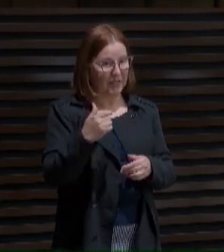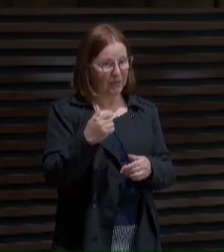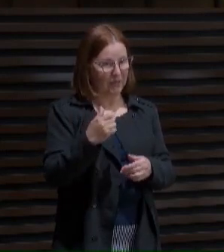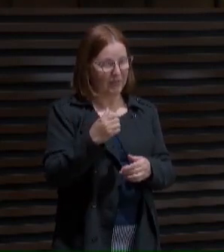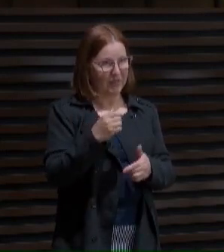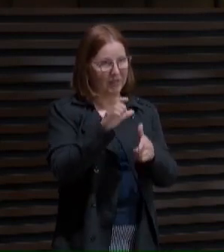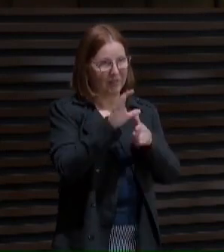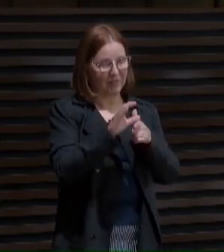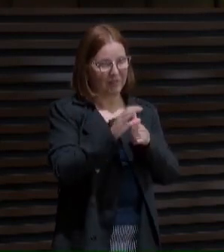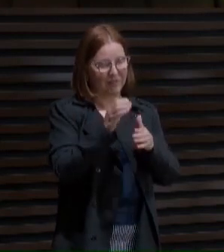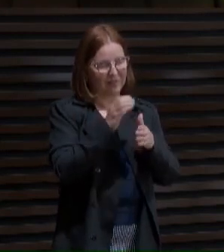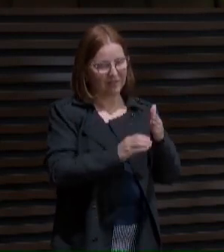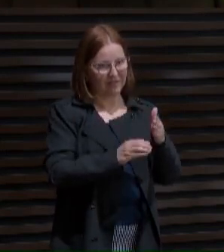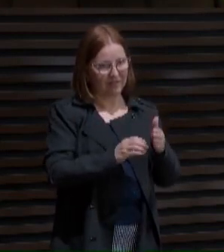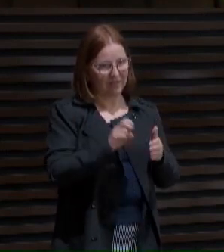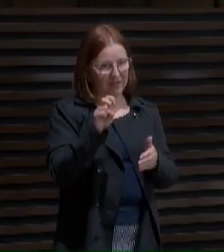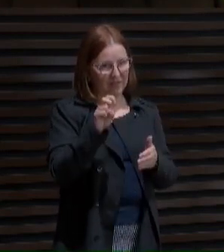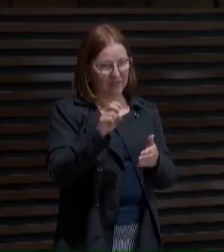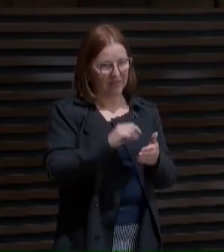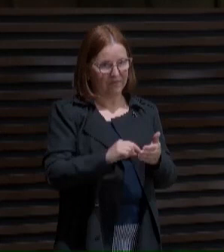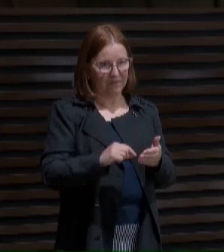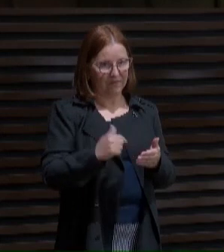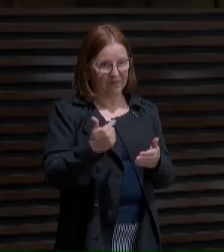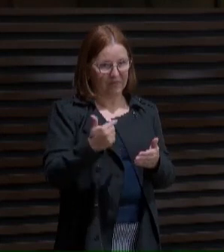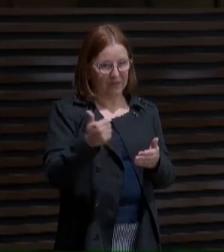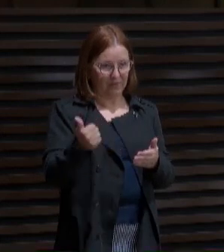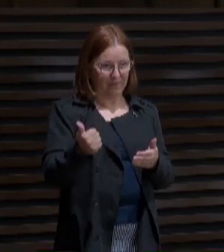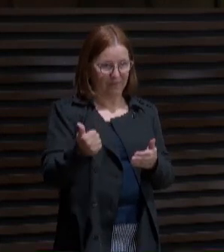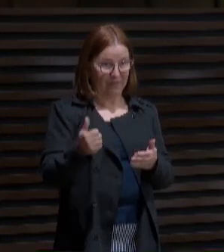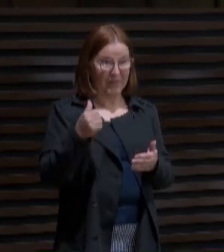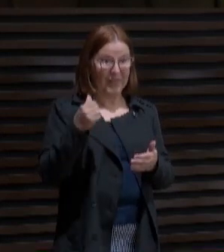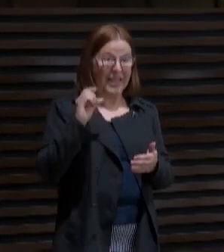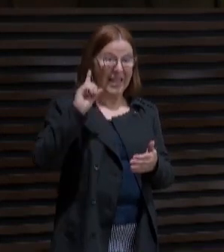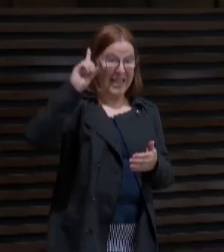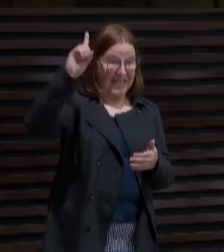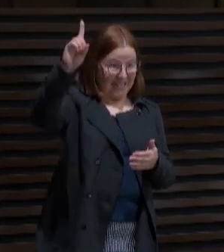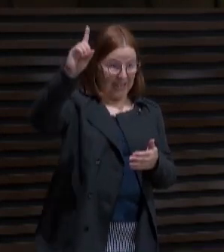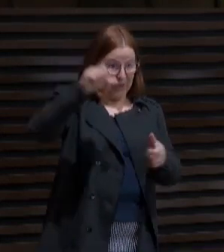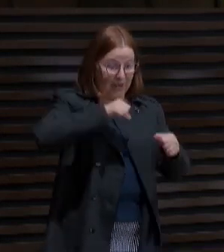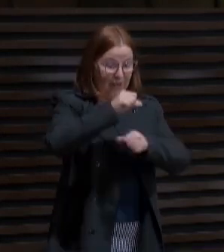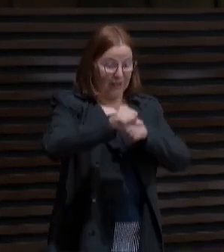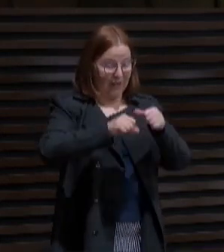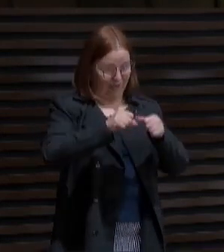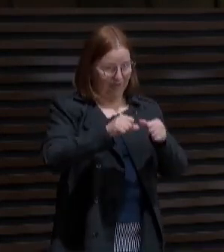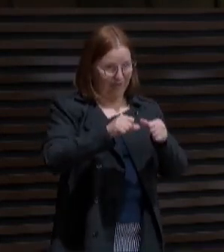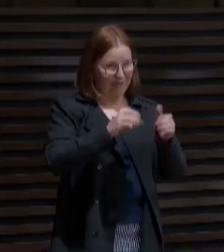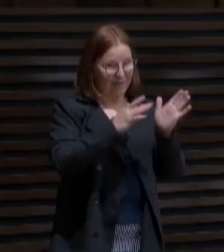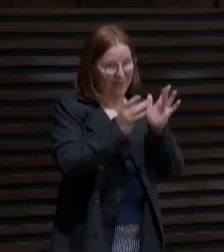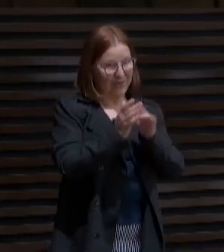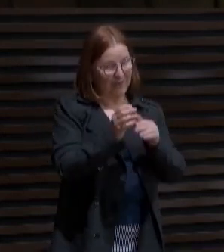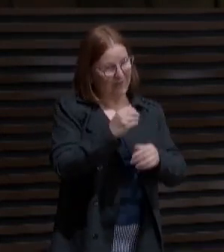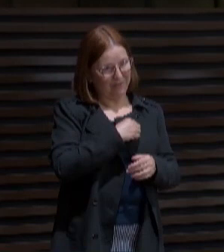5:21, Deus o fez pecado. Aquele que não conheceu o